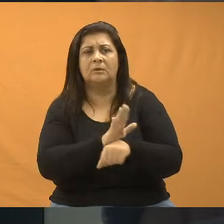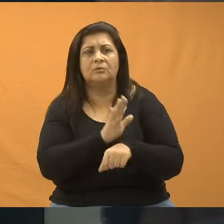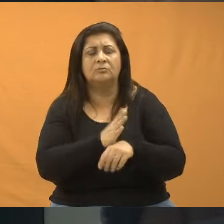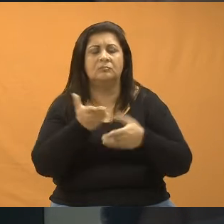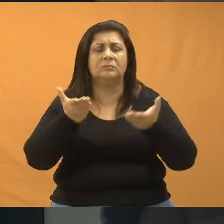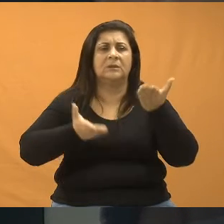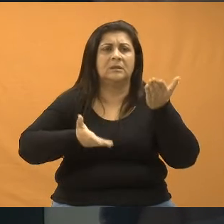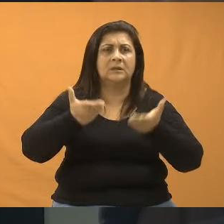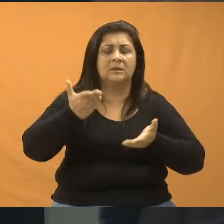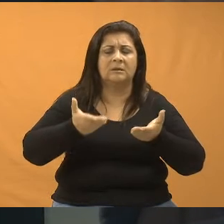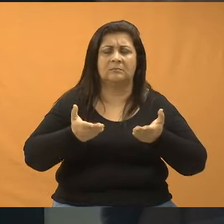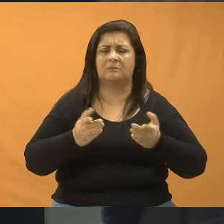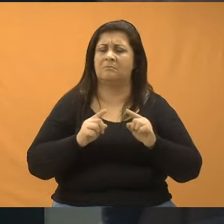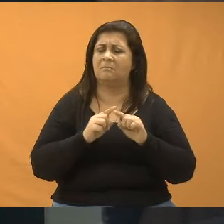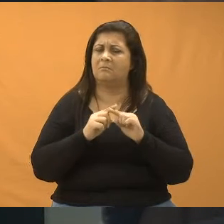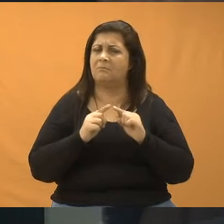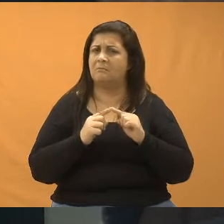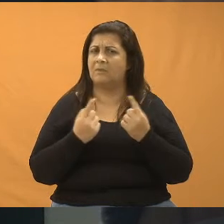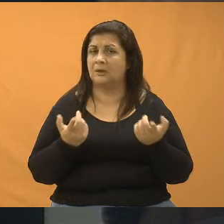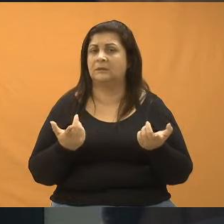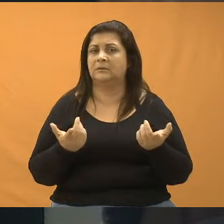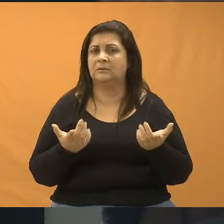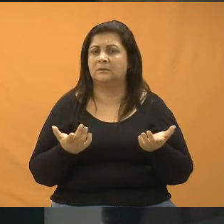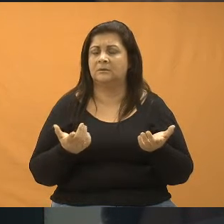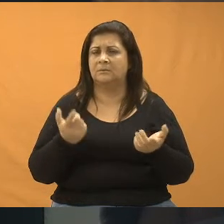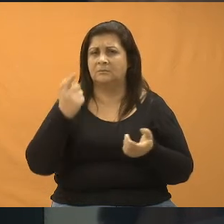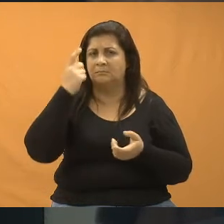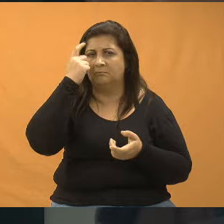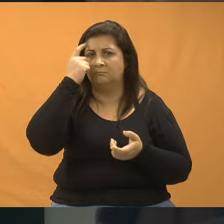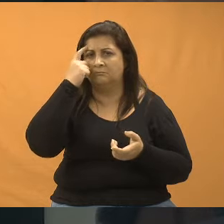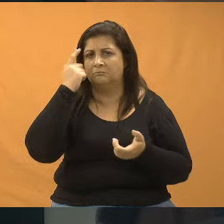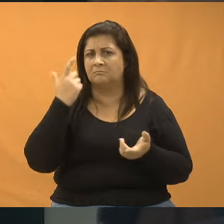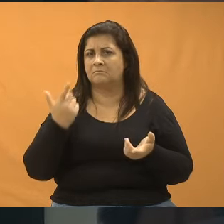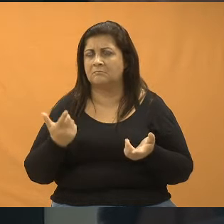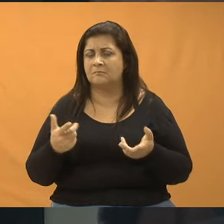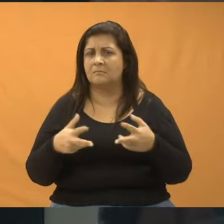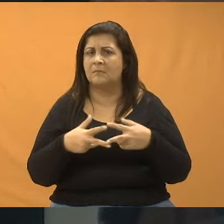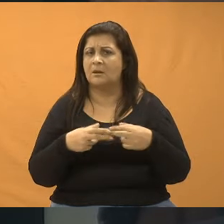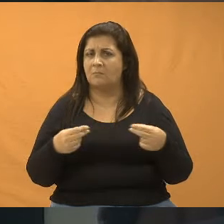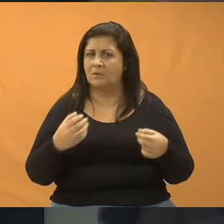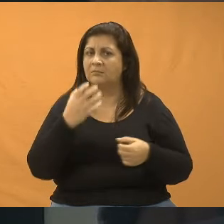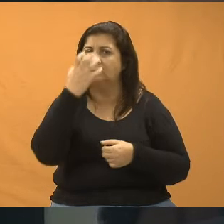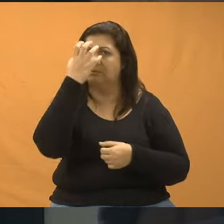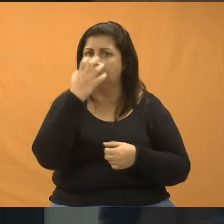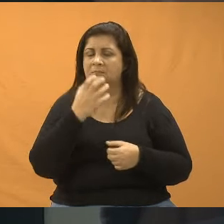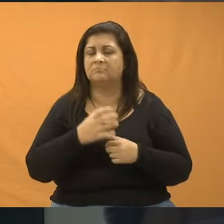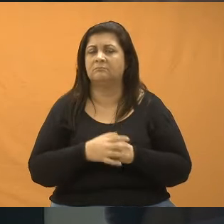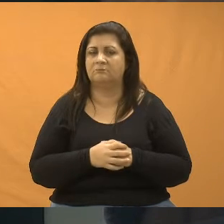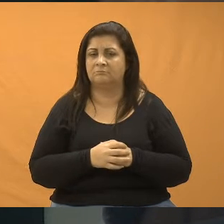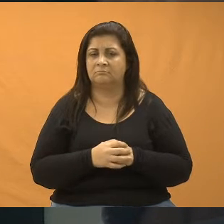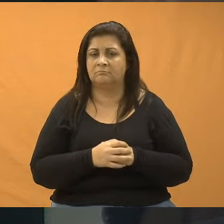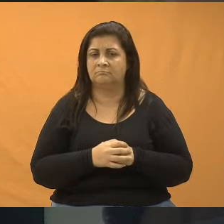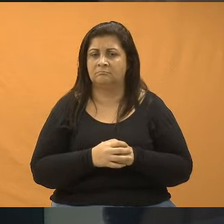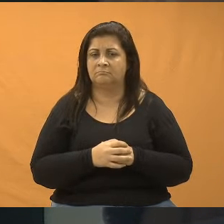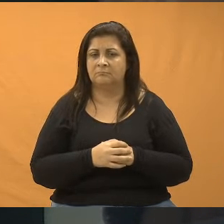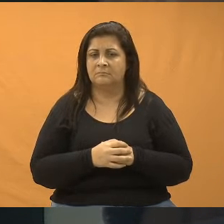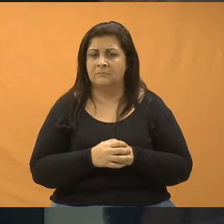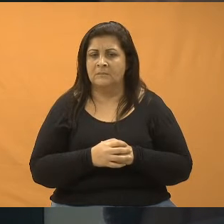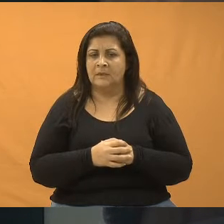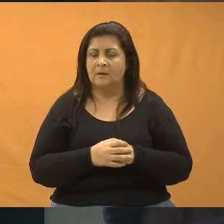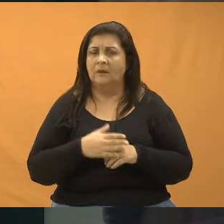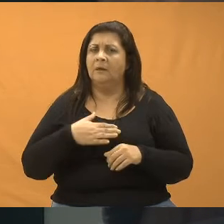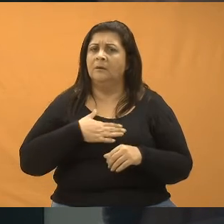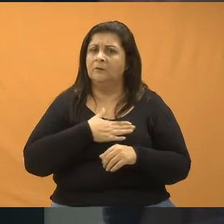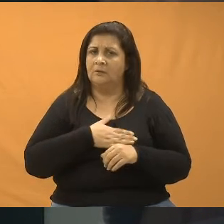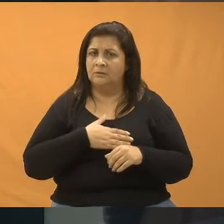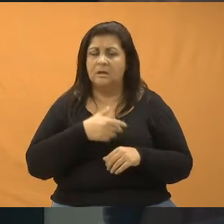equilíbrio todo, mas eu penso que é uma coisa muito séria. Então, aqui, eu gostaria